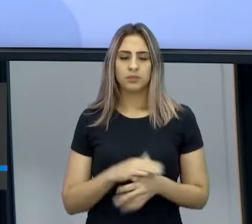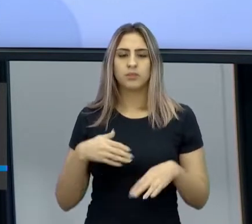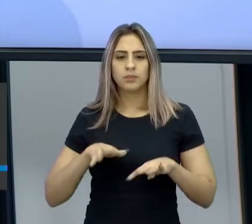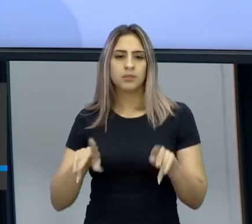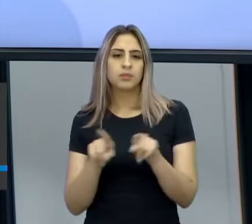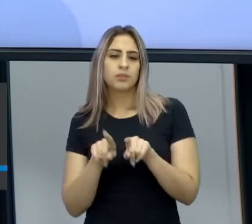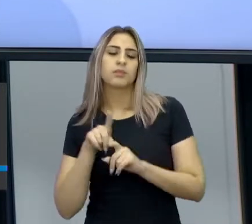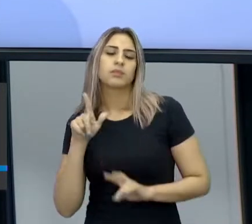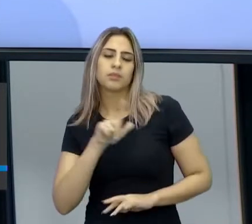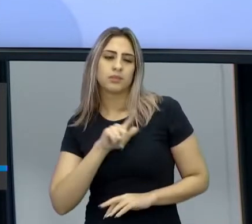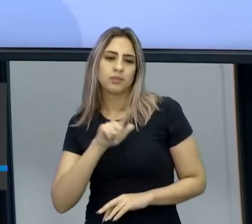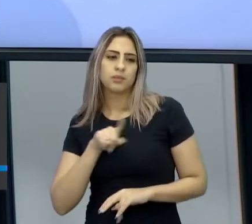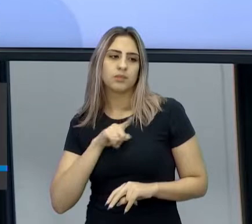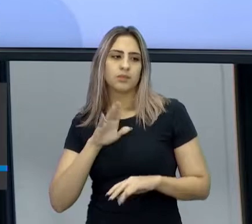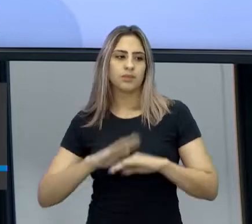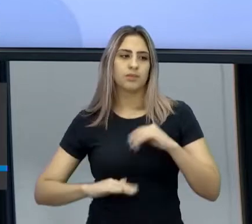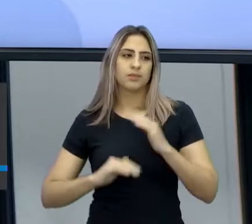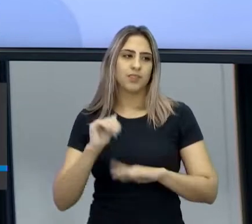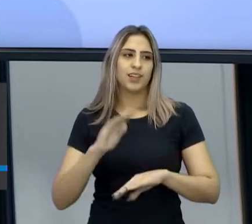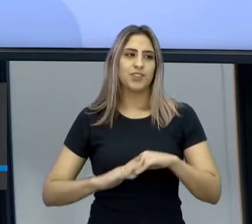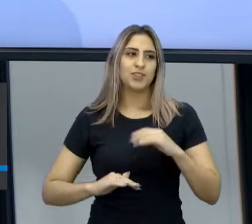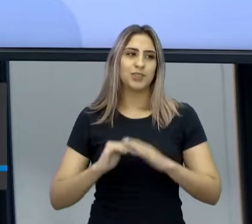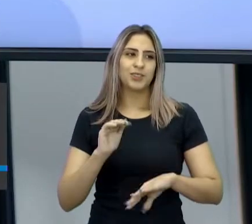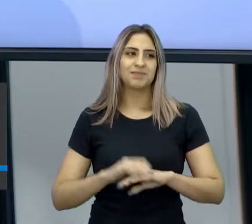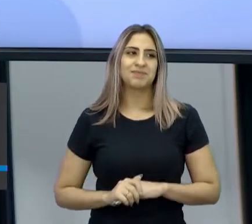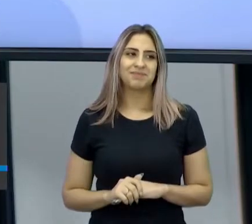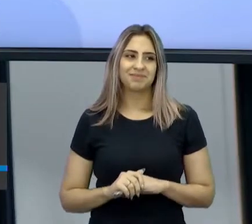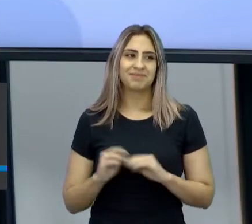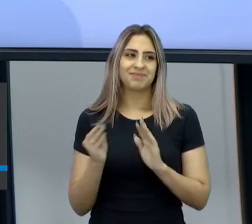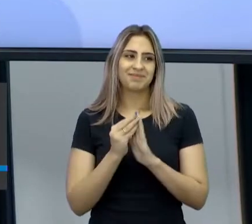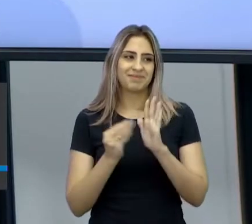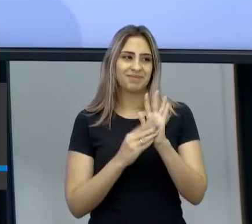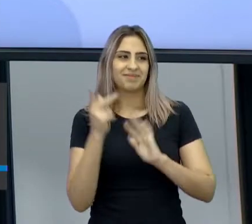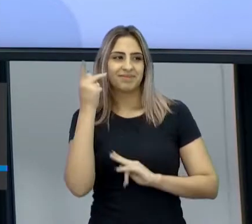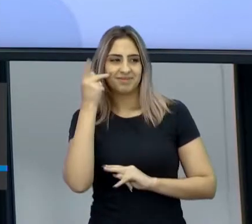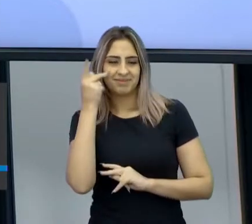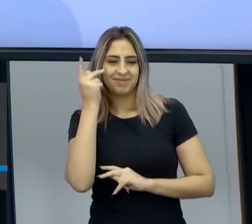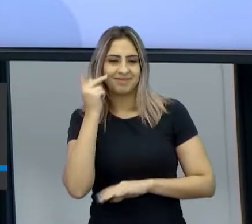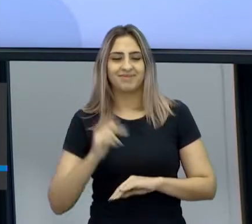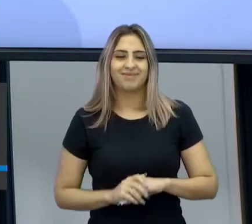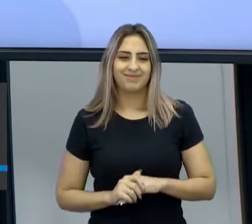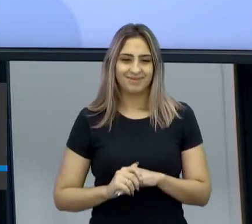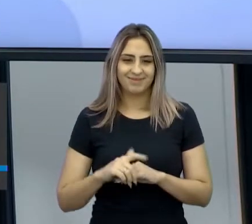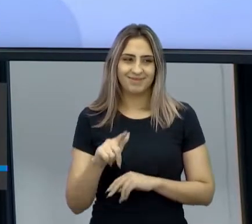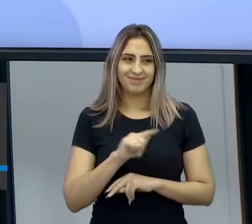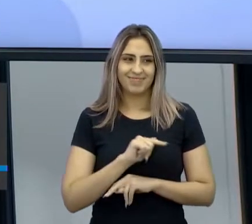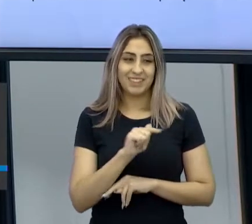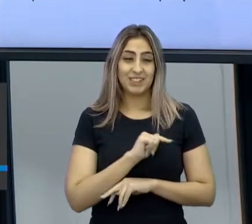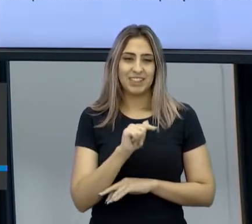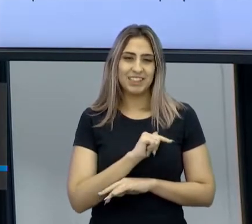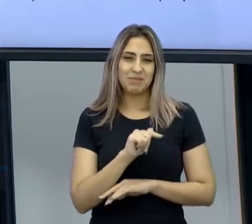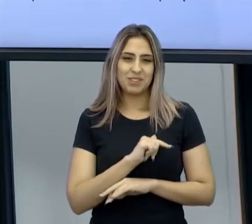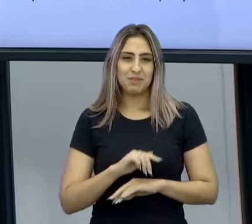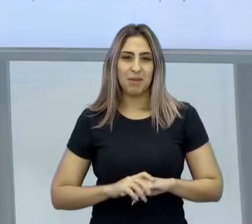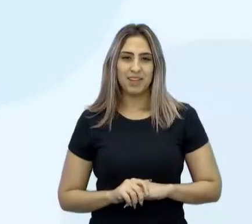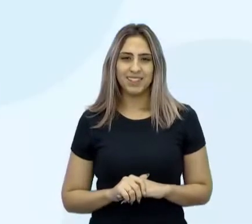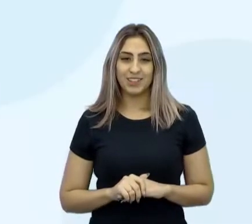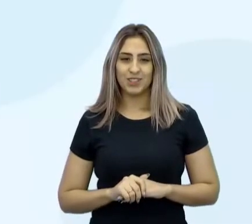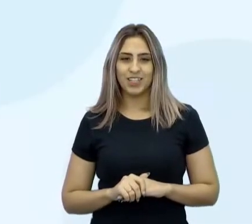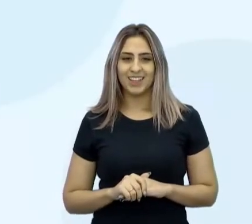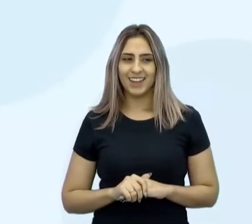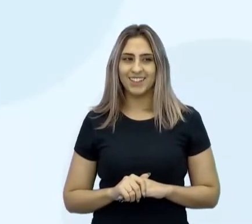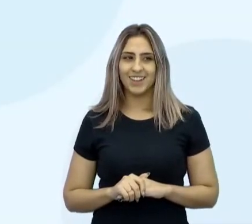também temos as habilidades do currículo paulista. Vamos ver aí, ó. Tá aí na tela para vocês, pode colocar aí na